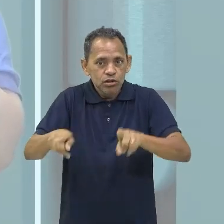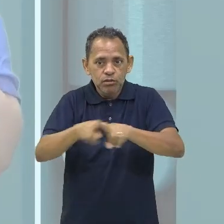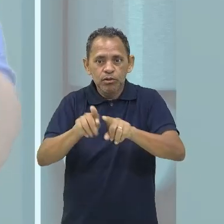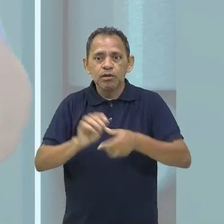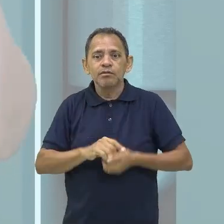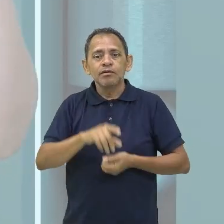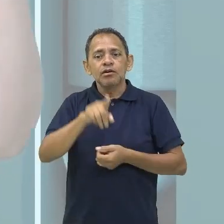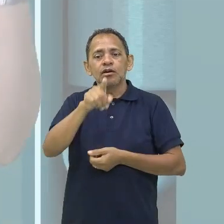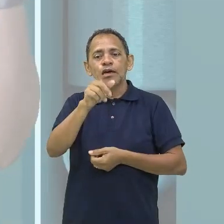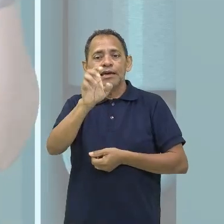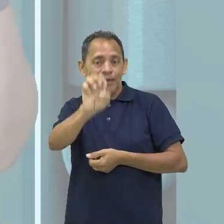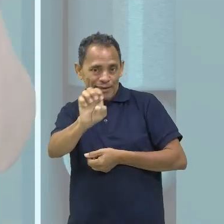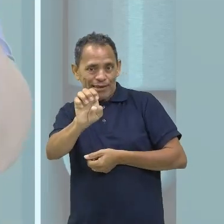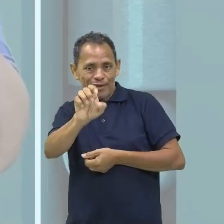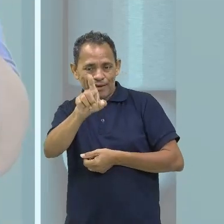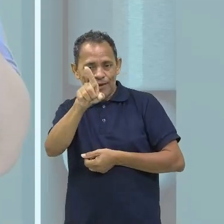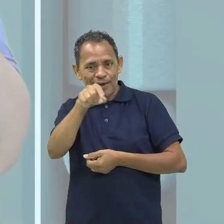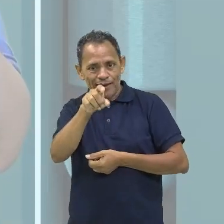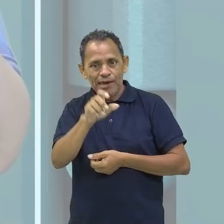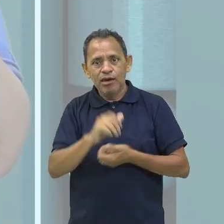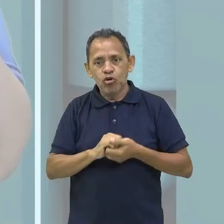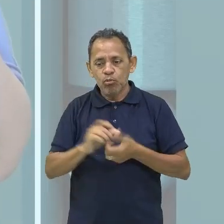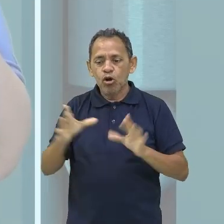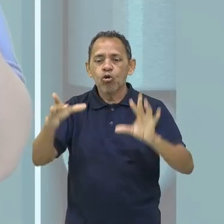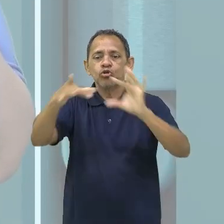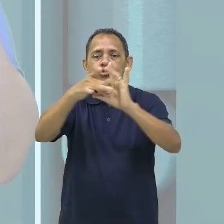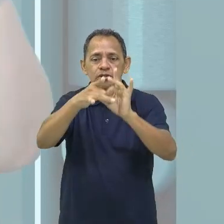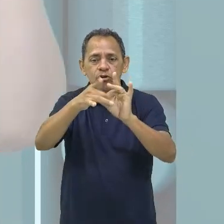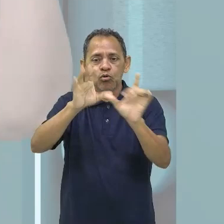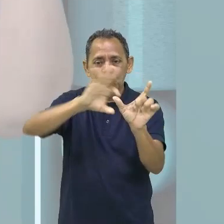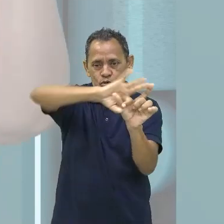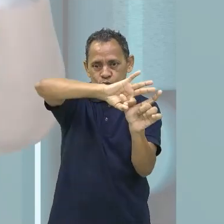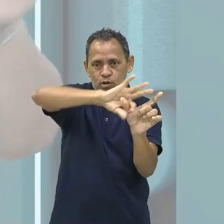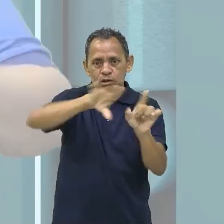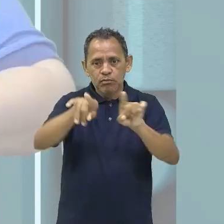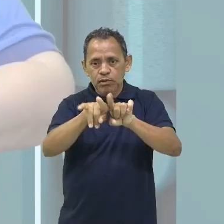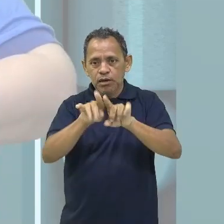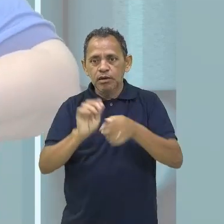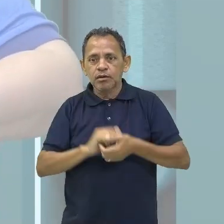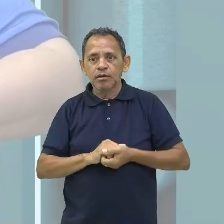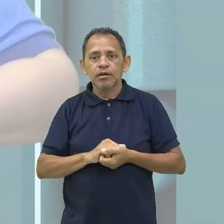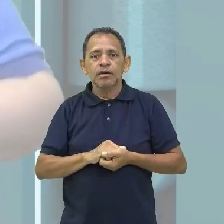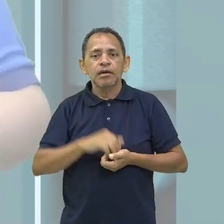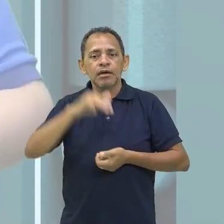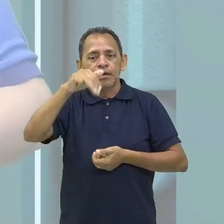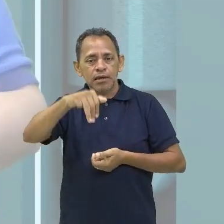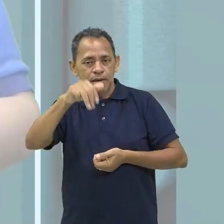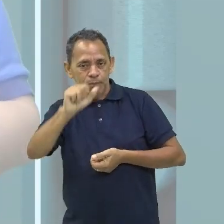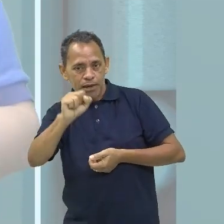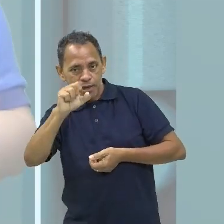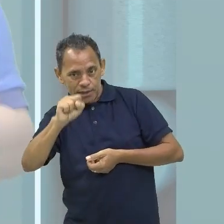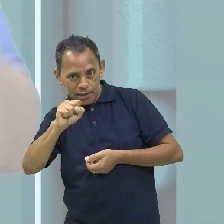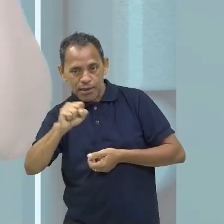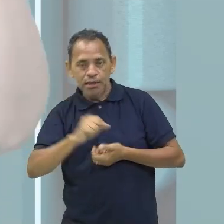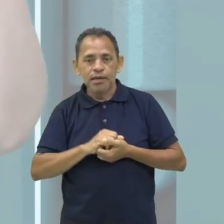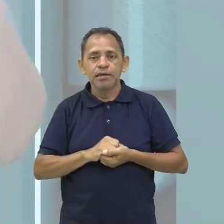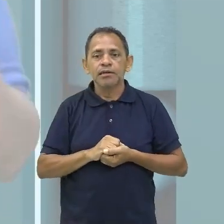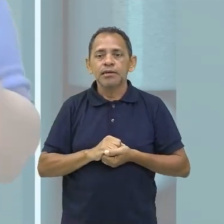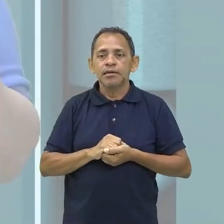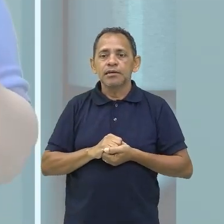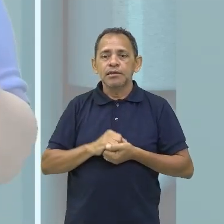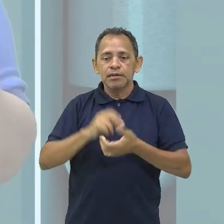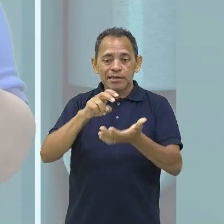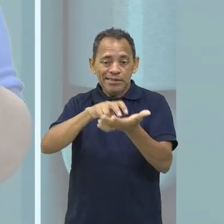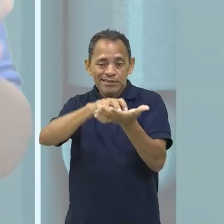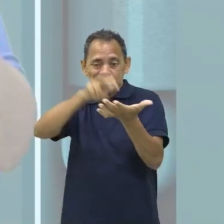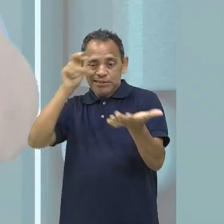conjunção. Tem também o mas sem o i, tá? Saí cedo, mas me atrasei. Esse mas é